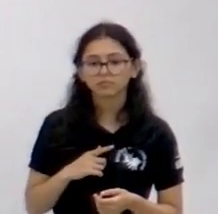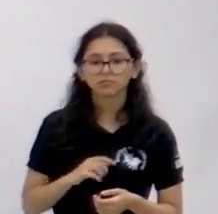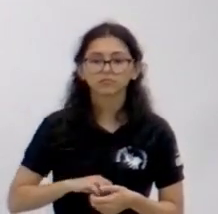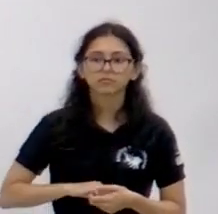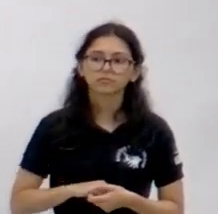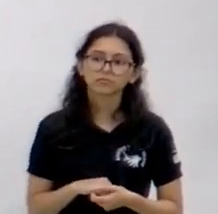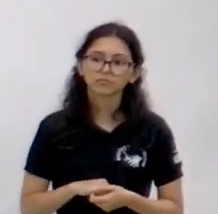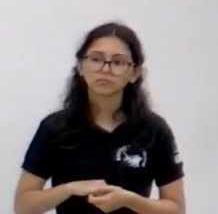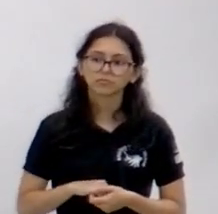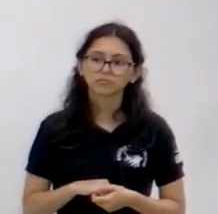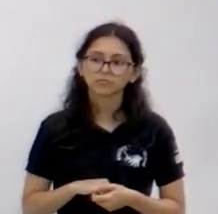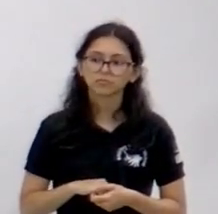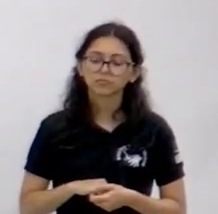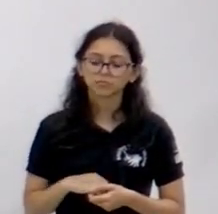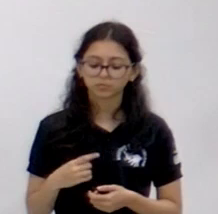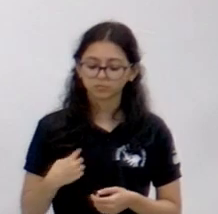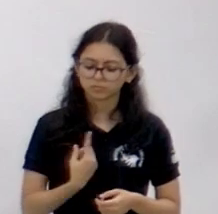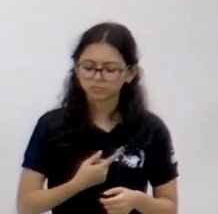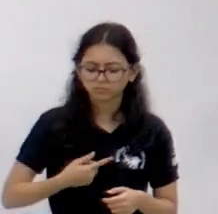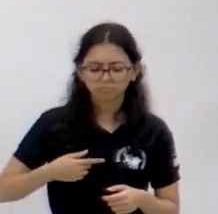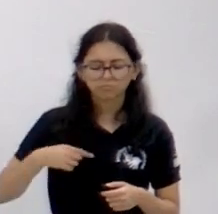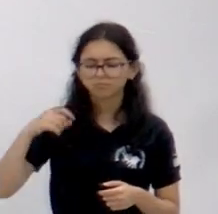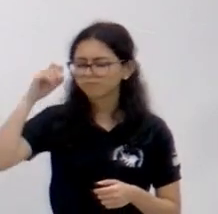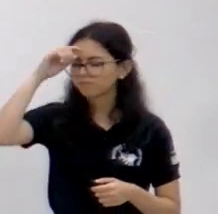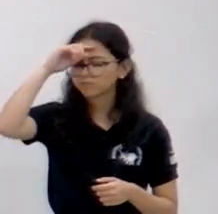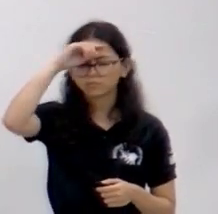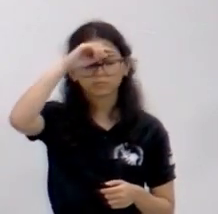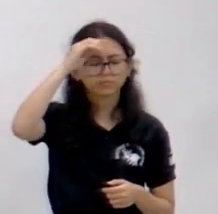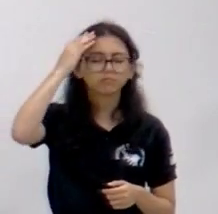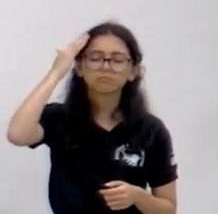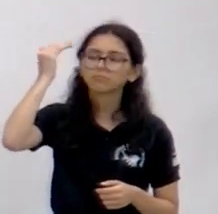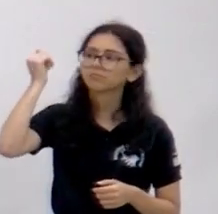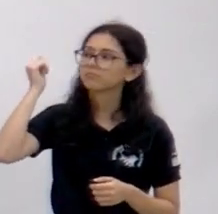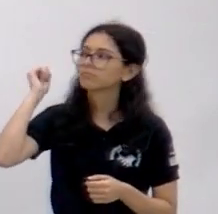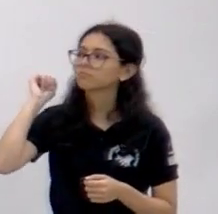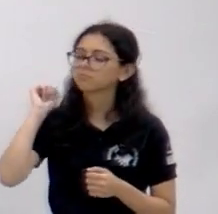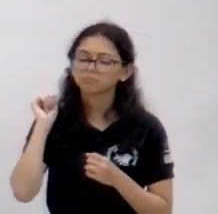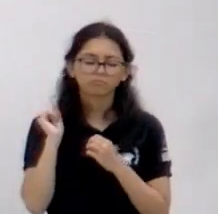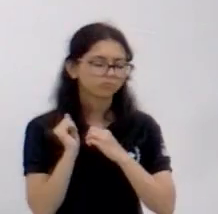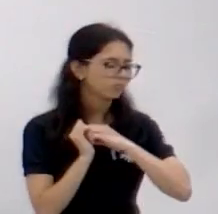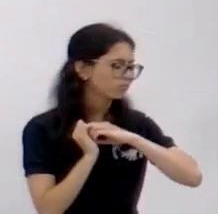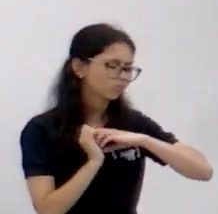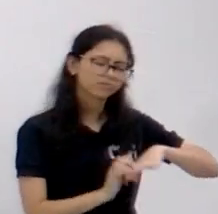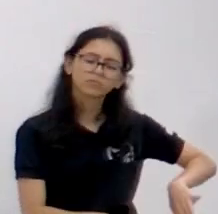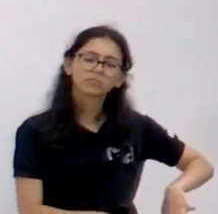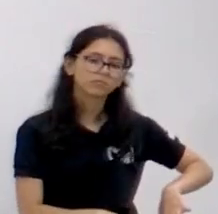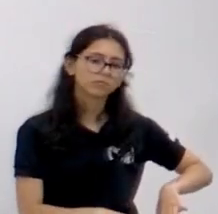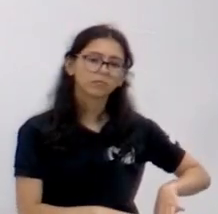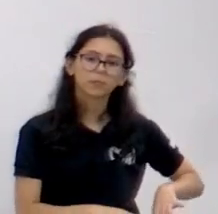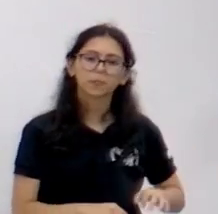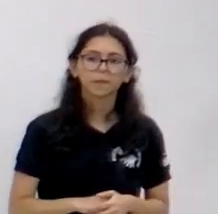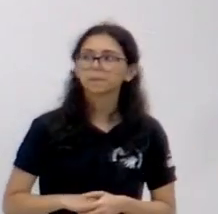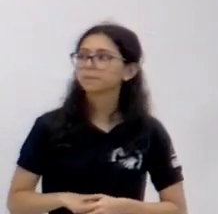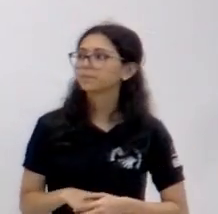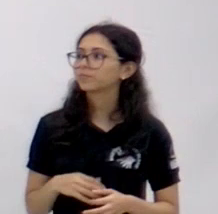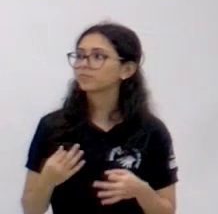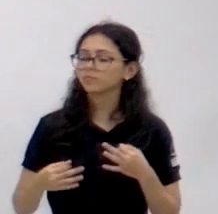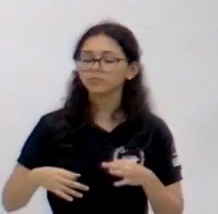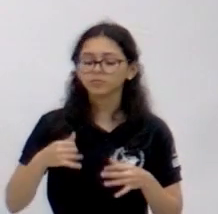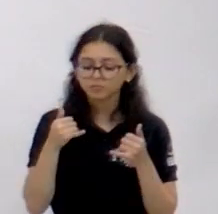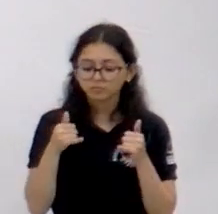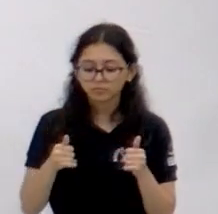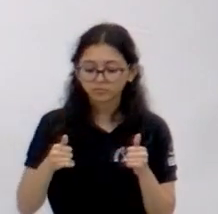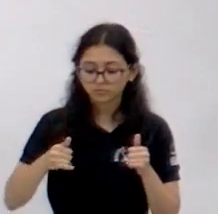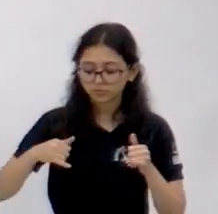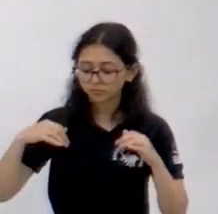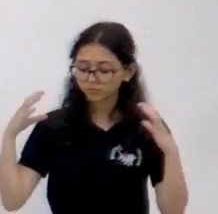começa a pensar em desistir. Lá em Juízes capítulo 6, versos 11 e 12, diz assim, então veio o anjo do Senhor